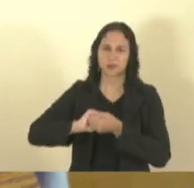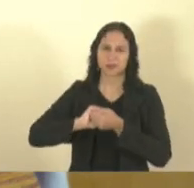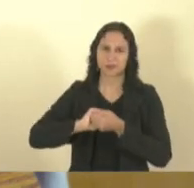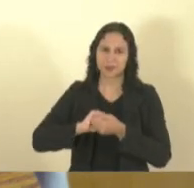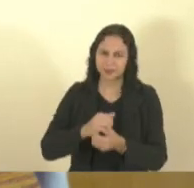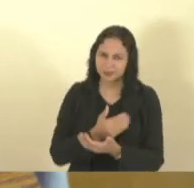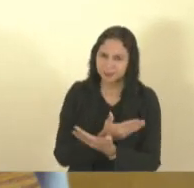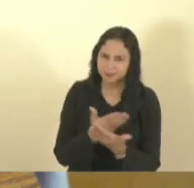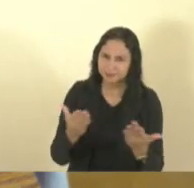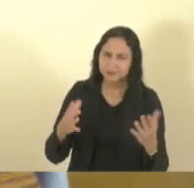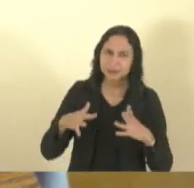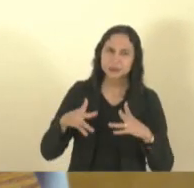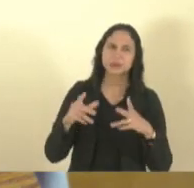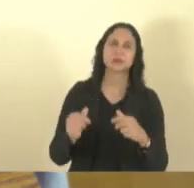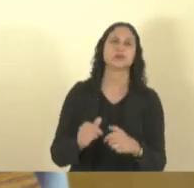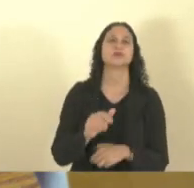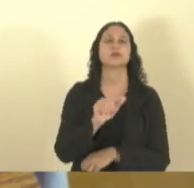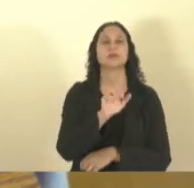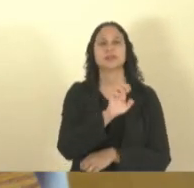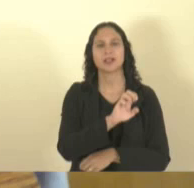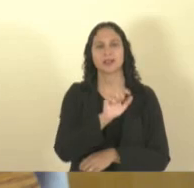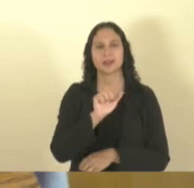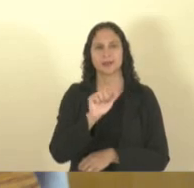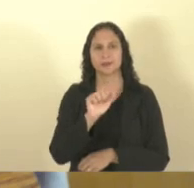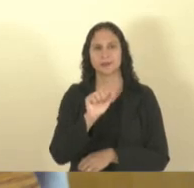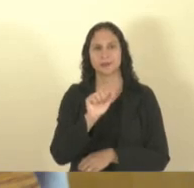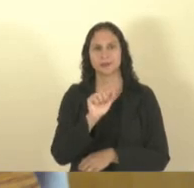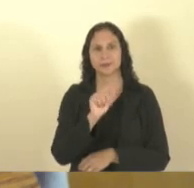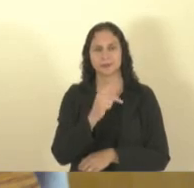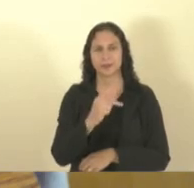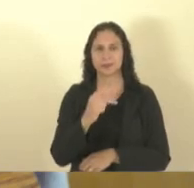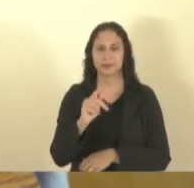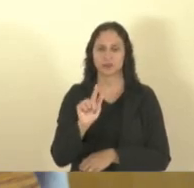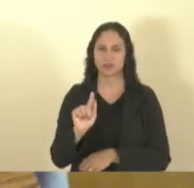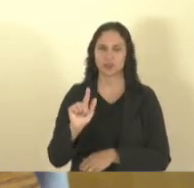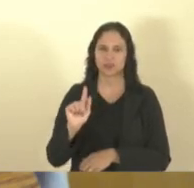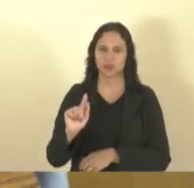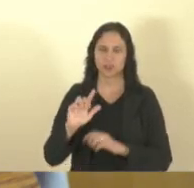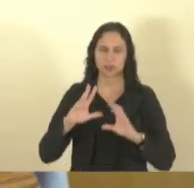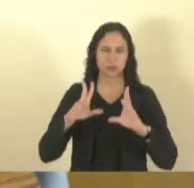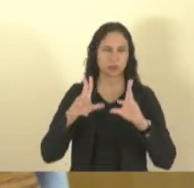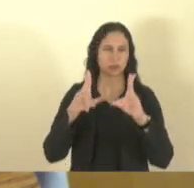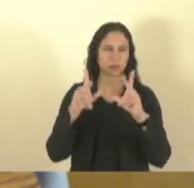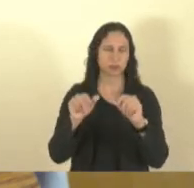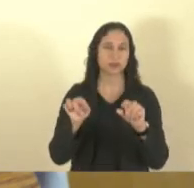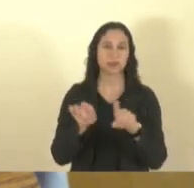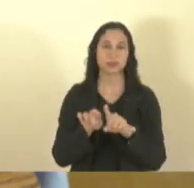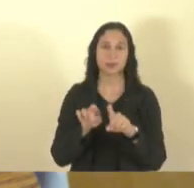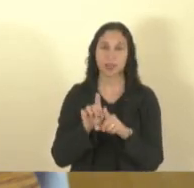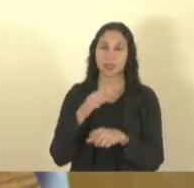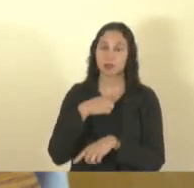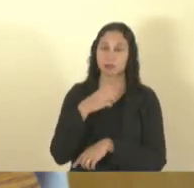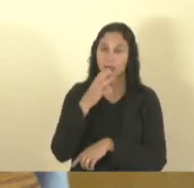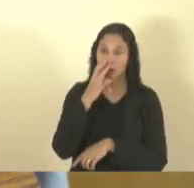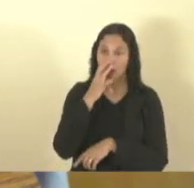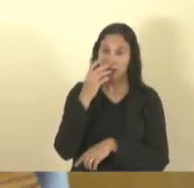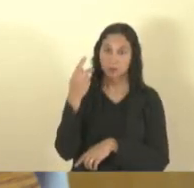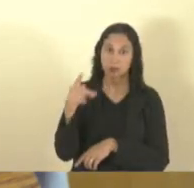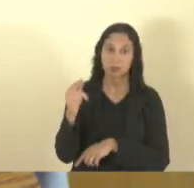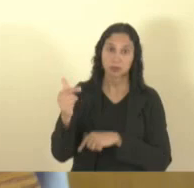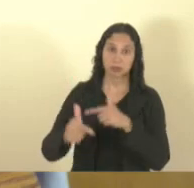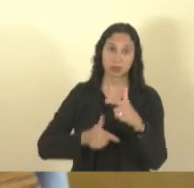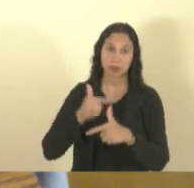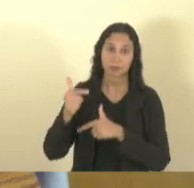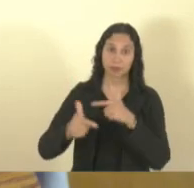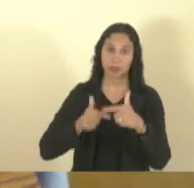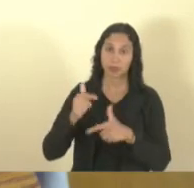os EPPGGs e também expresso aqui admiração pelo trabalho diferenciado que